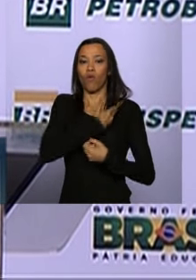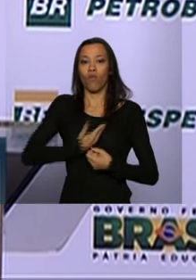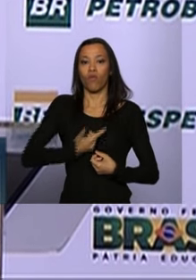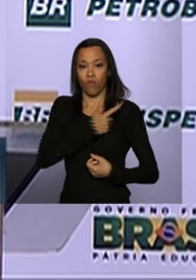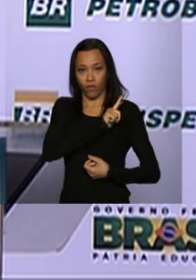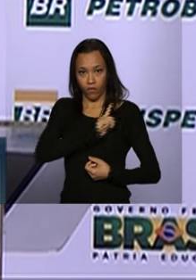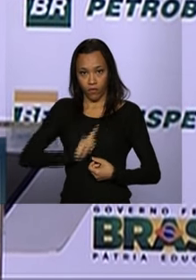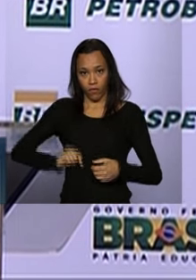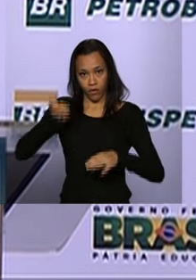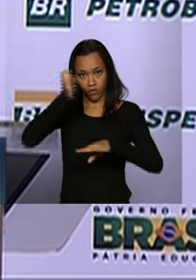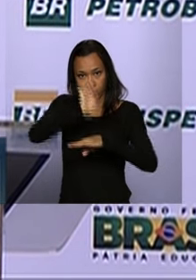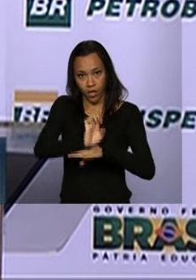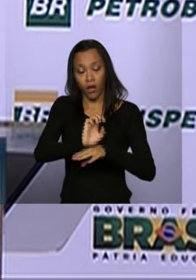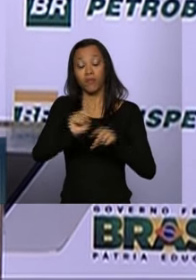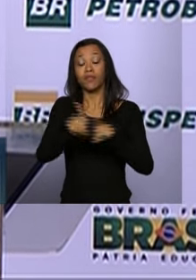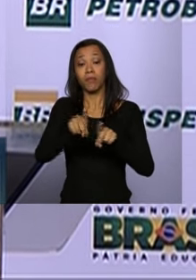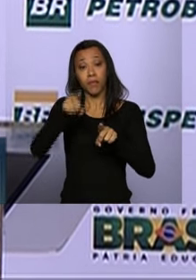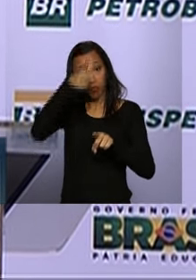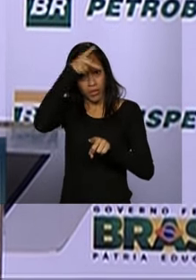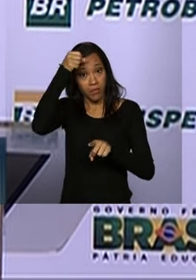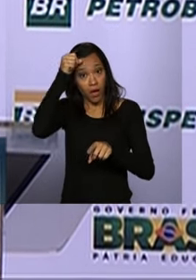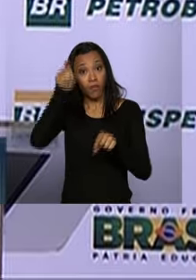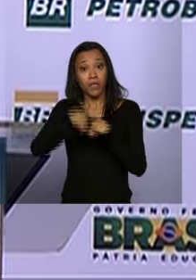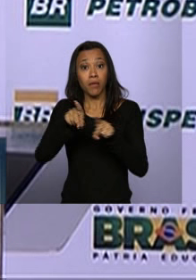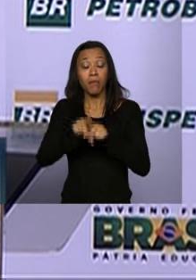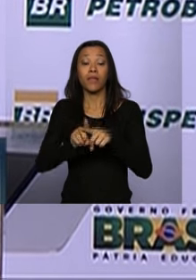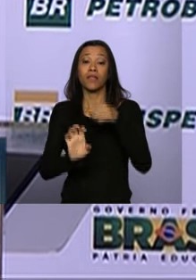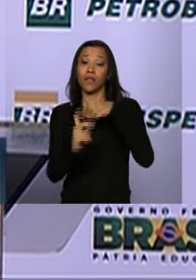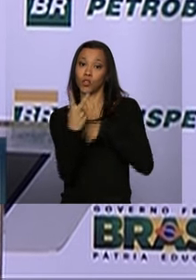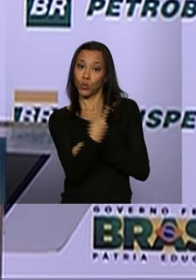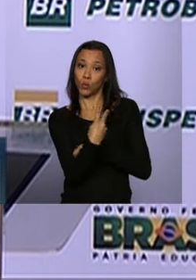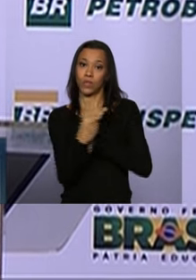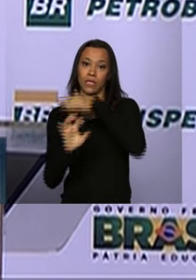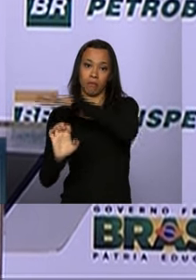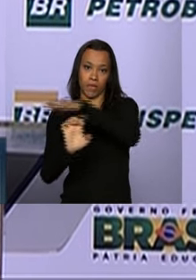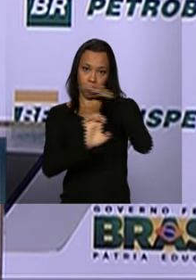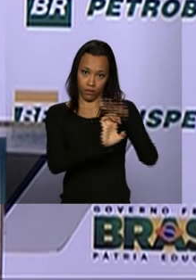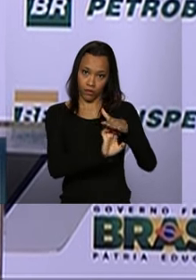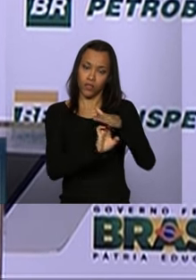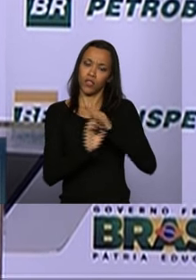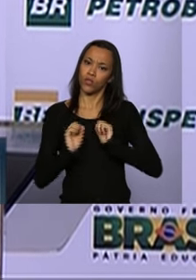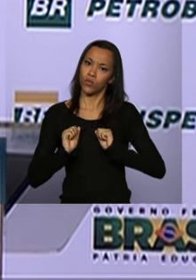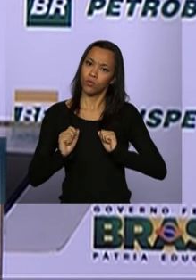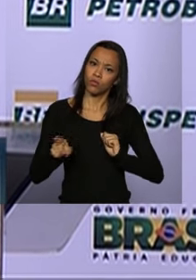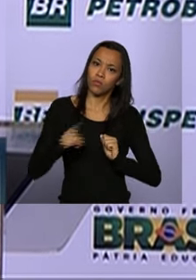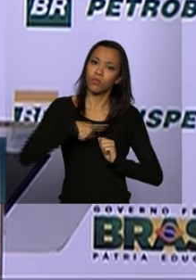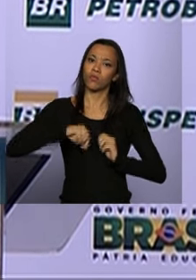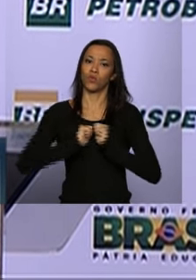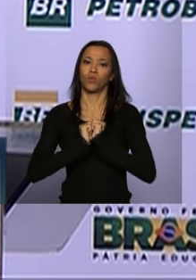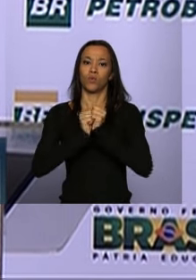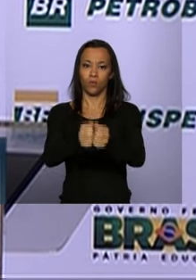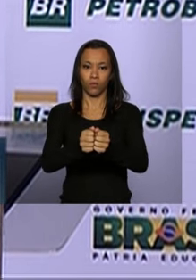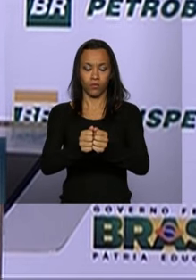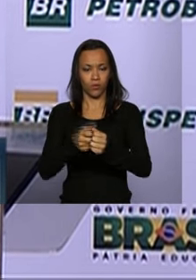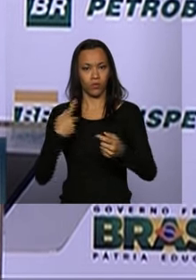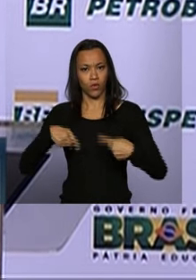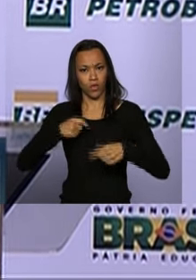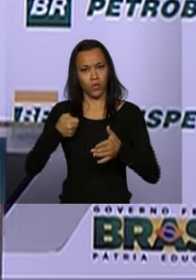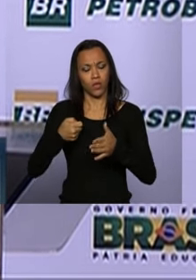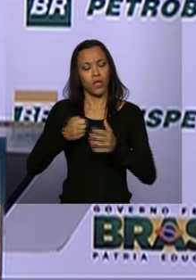governo municipal, da Petrobras e da Transpetro, para juntos, com participação e dedicação de todos